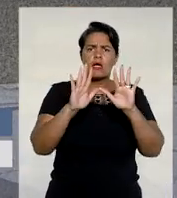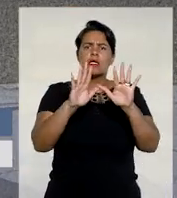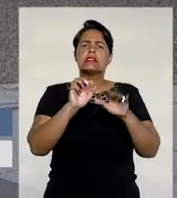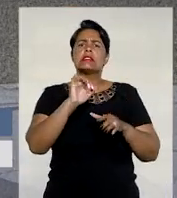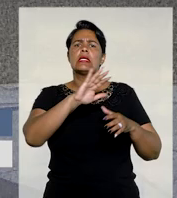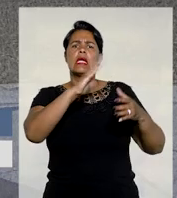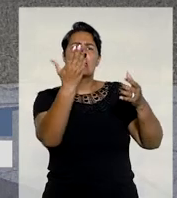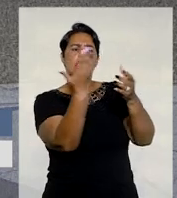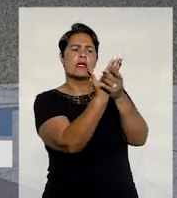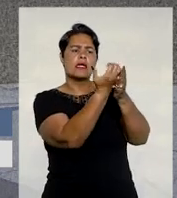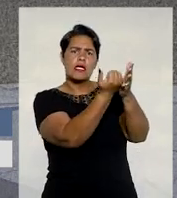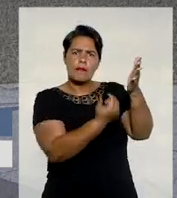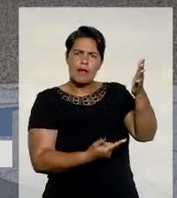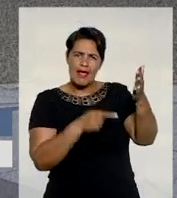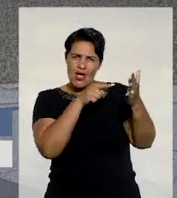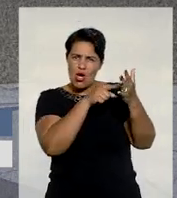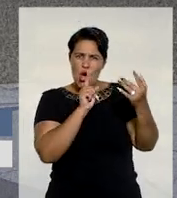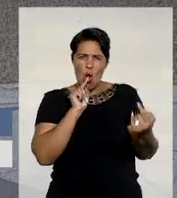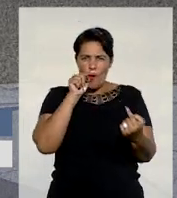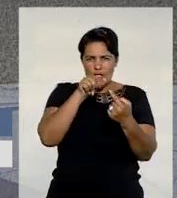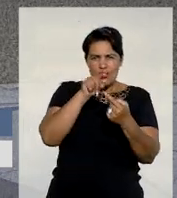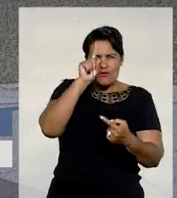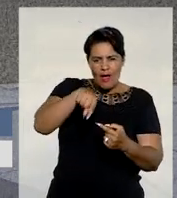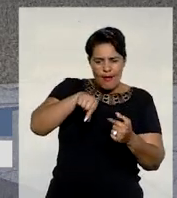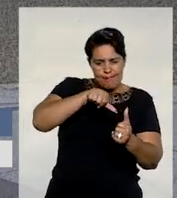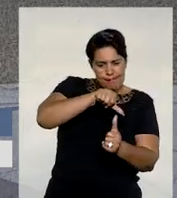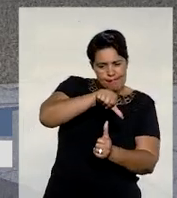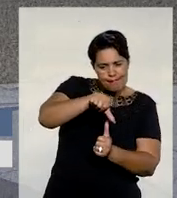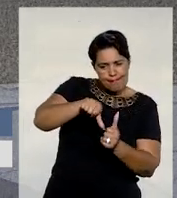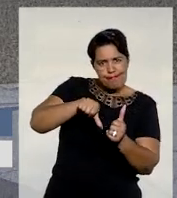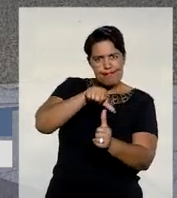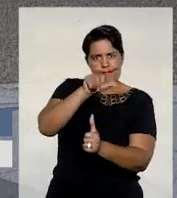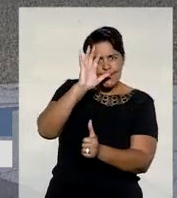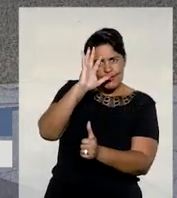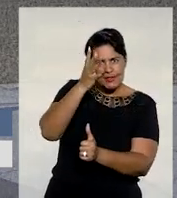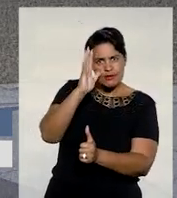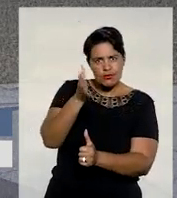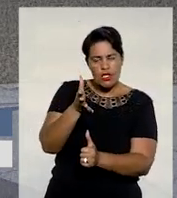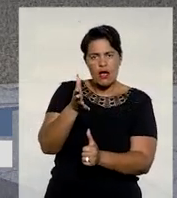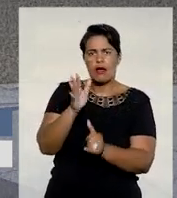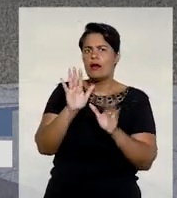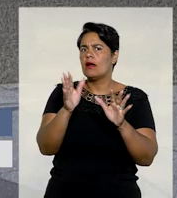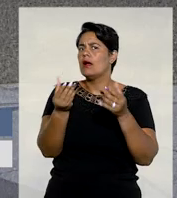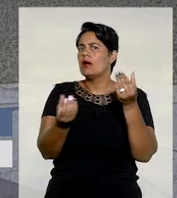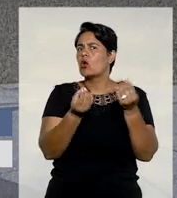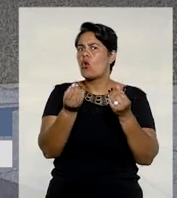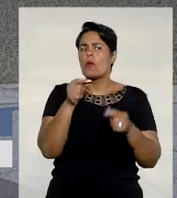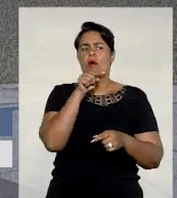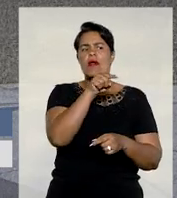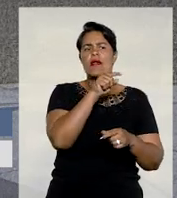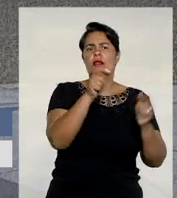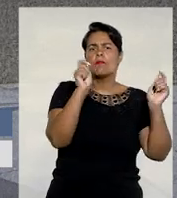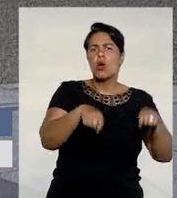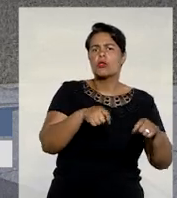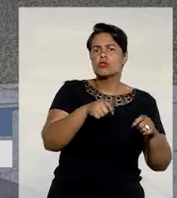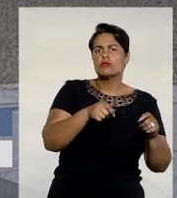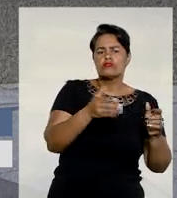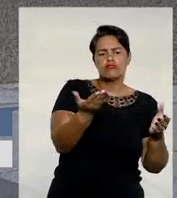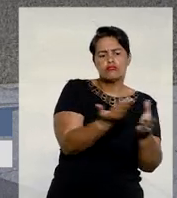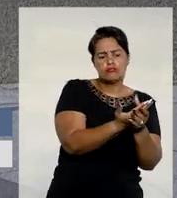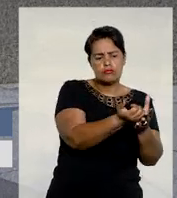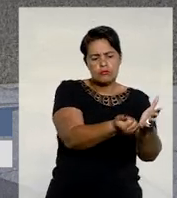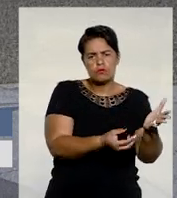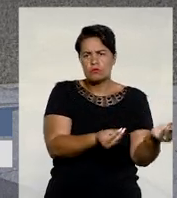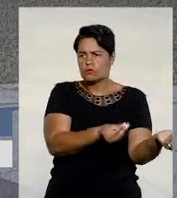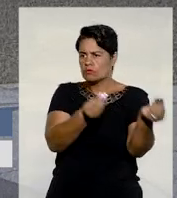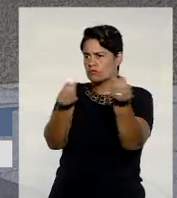também mencionou, né, se os embargos tiverem um efeito, então, modificativo, né, o um efeito infringente na decisão judicial, como é que a parte, então, embargada, ela pode